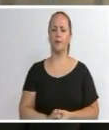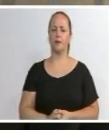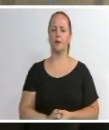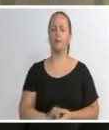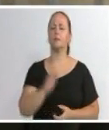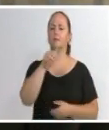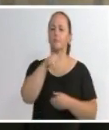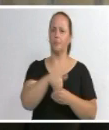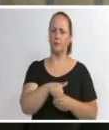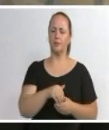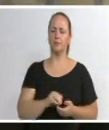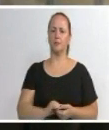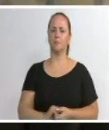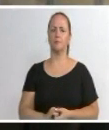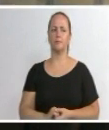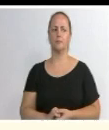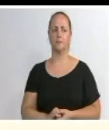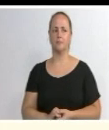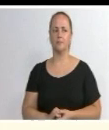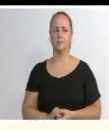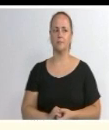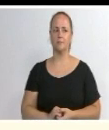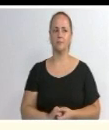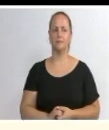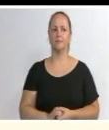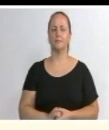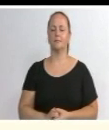em votação.